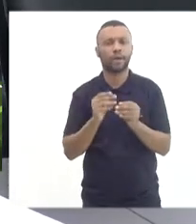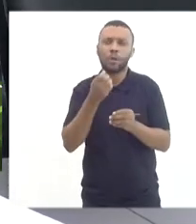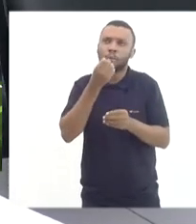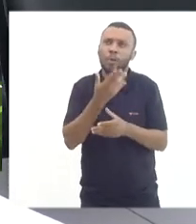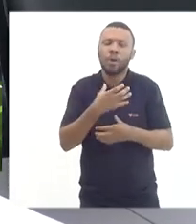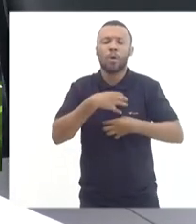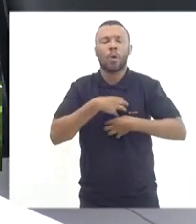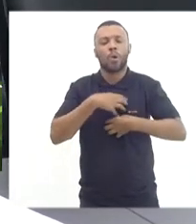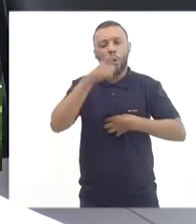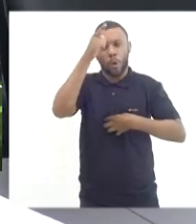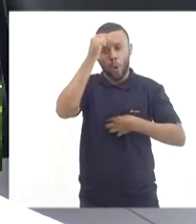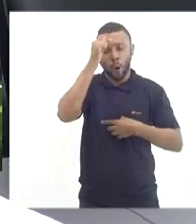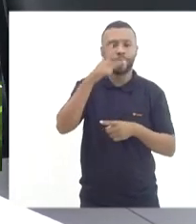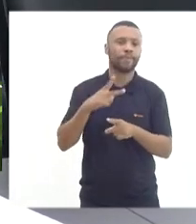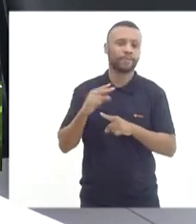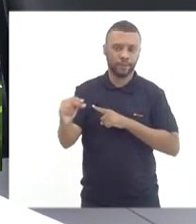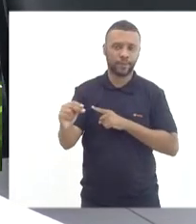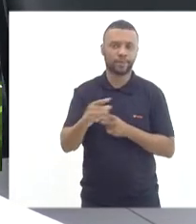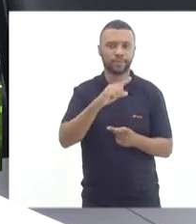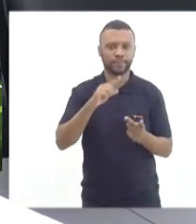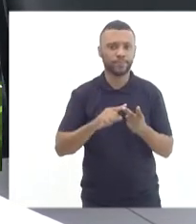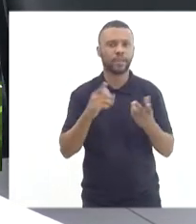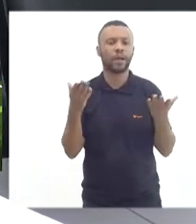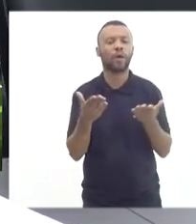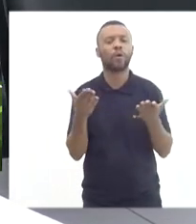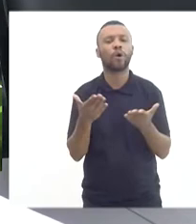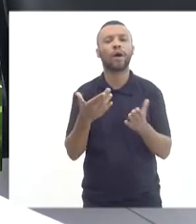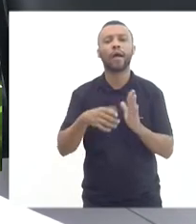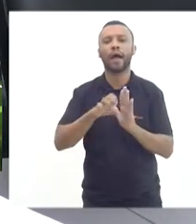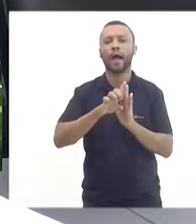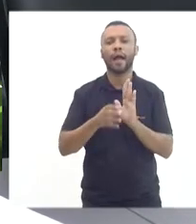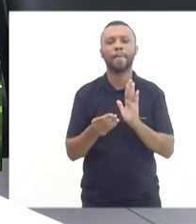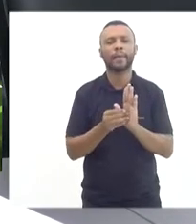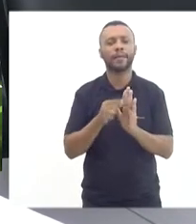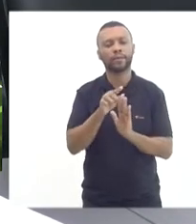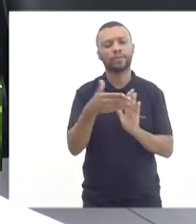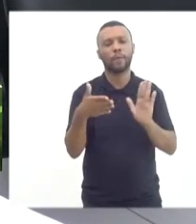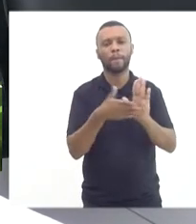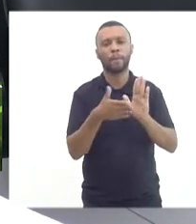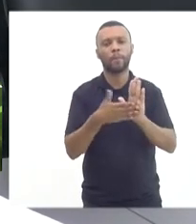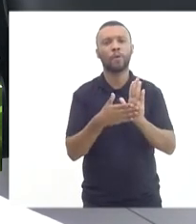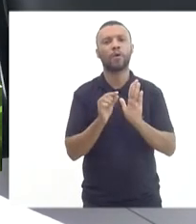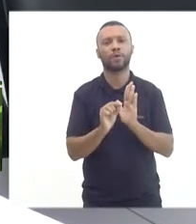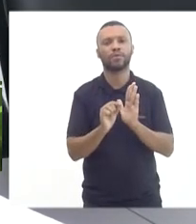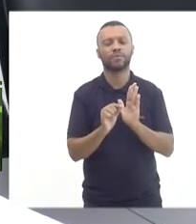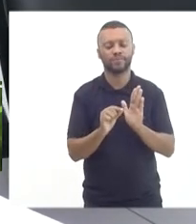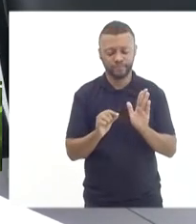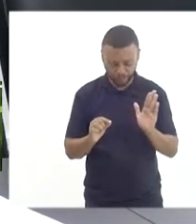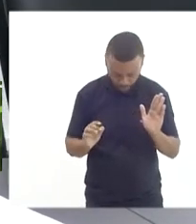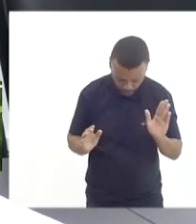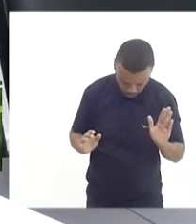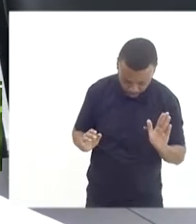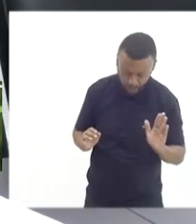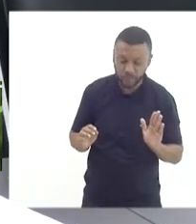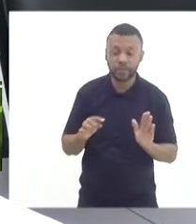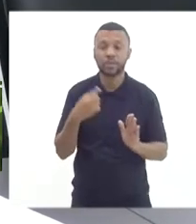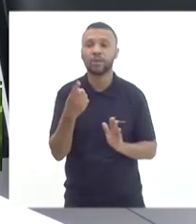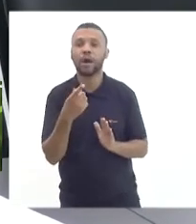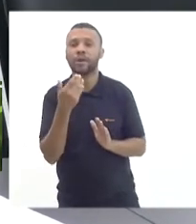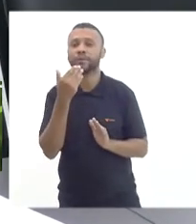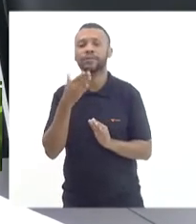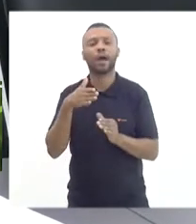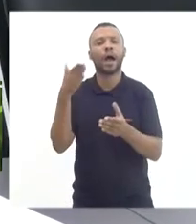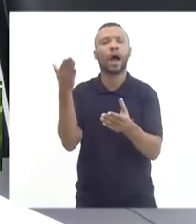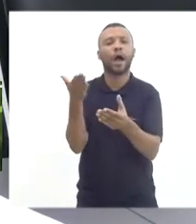né? Agora, me preocupa, deputado Luiz Paulo, a emenda que o senhor propôs, quando a gente abre um